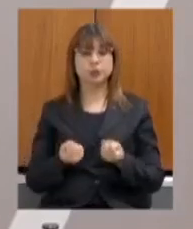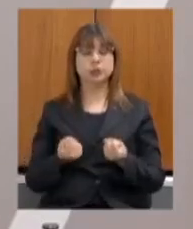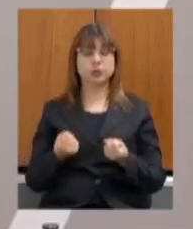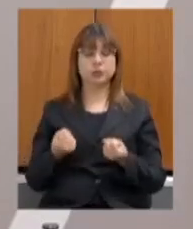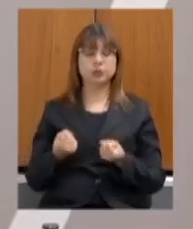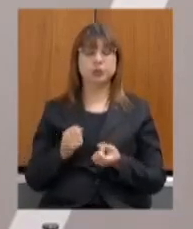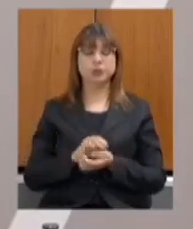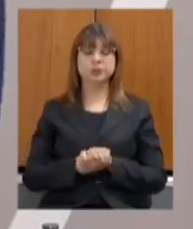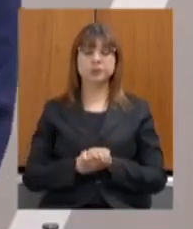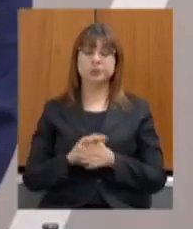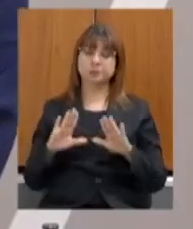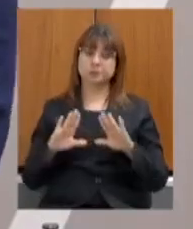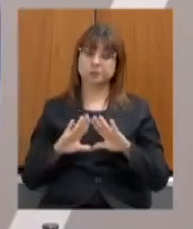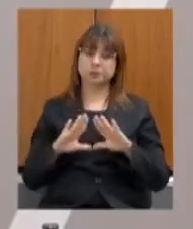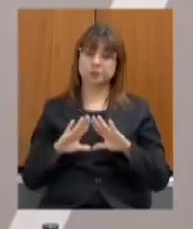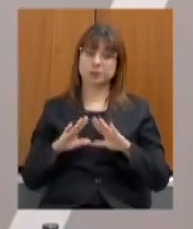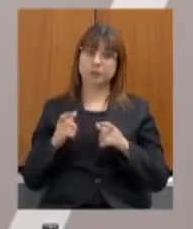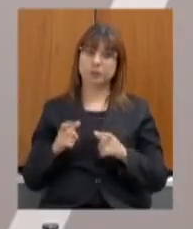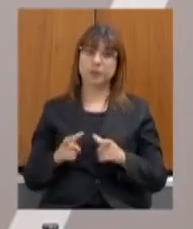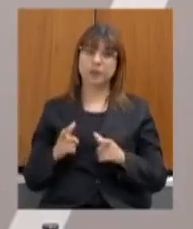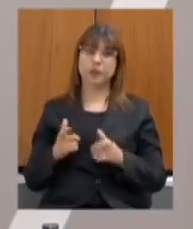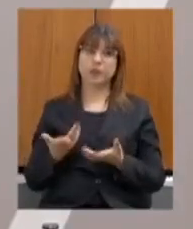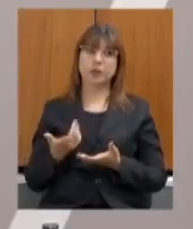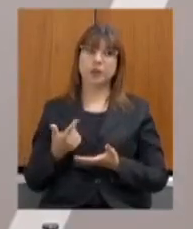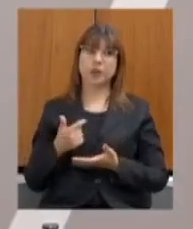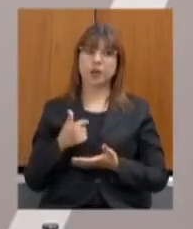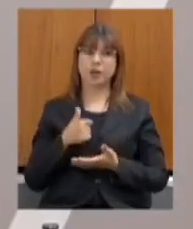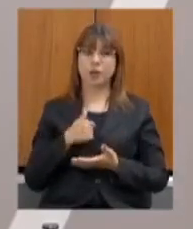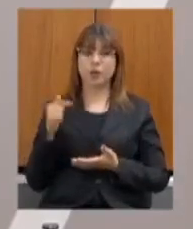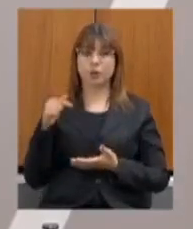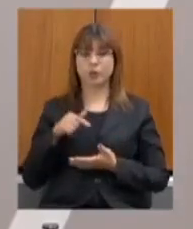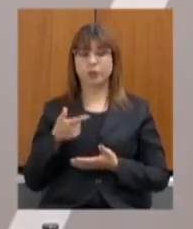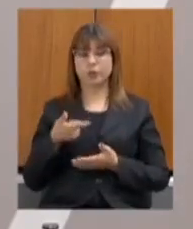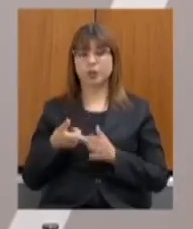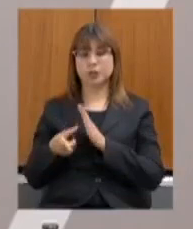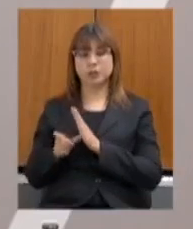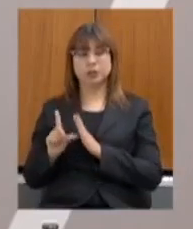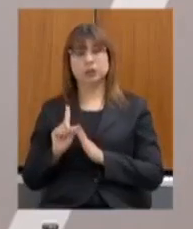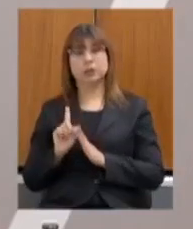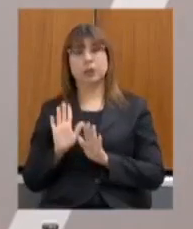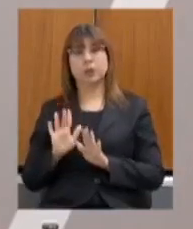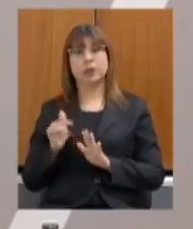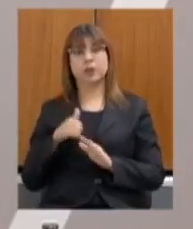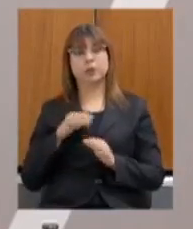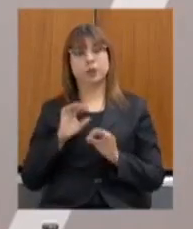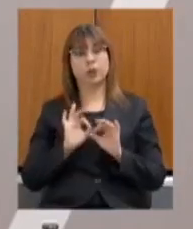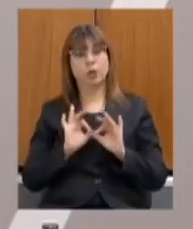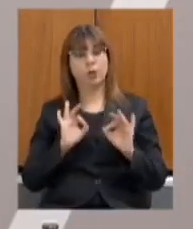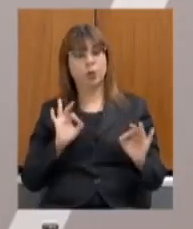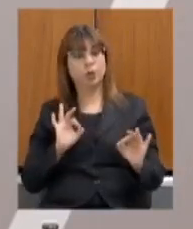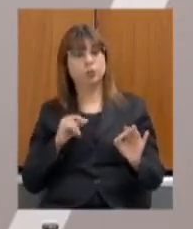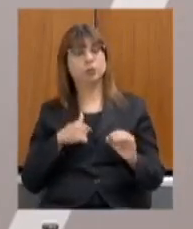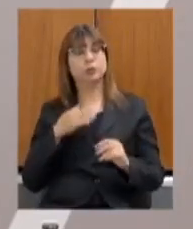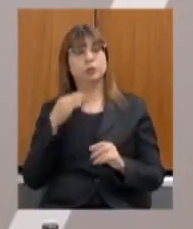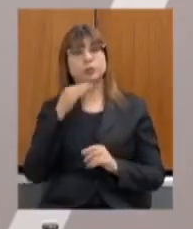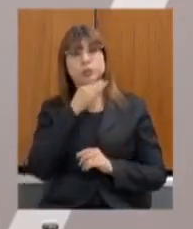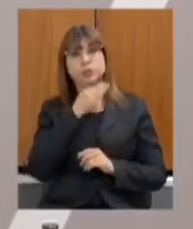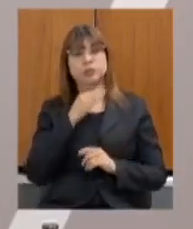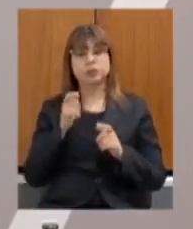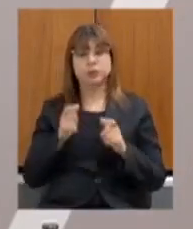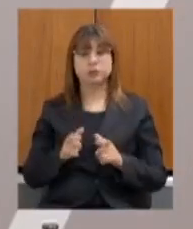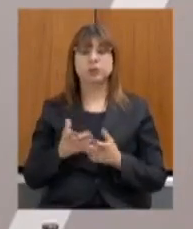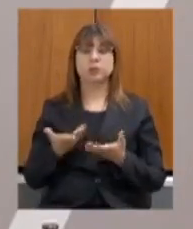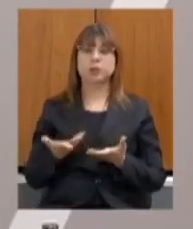casa, eu não estive aqui em outros momentos, mas, assim, de fora, eu consigo perceber que é uma casa que tem uma